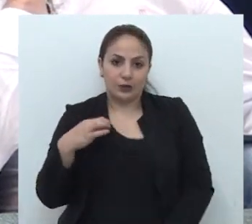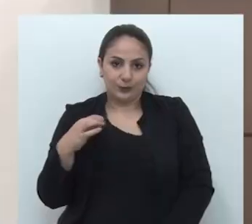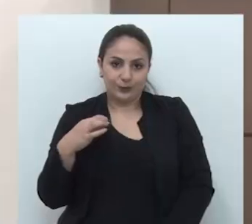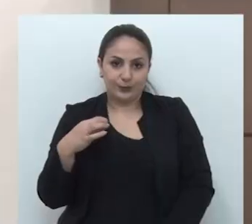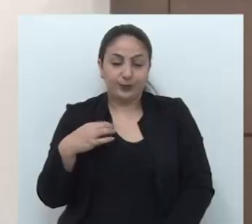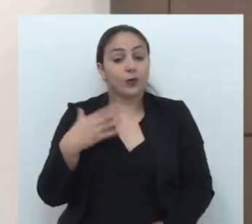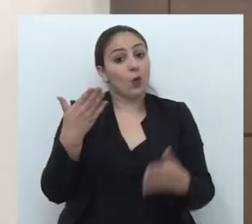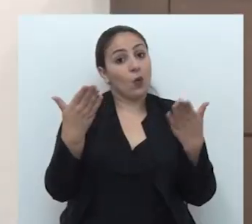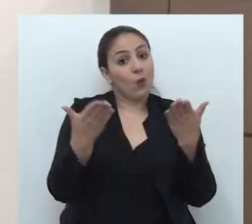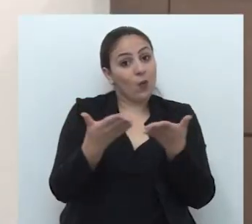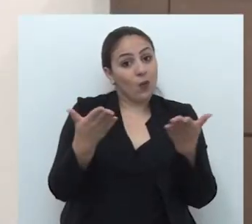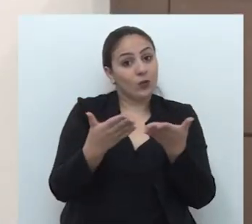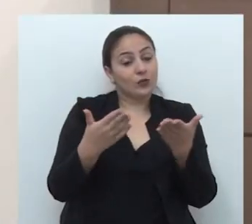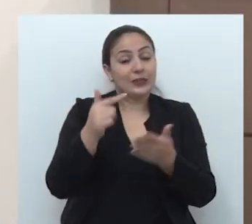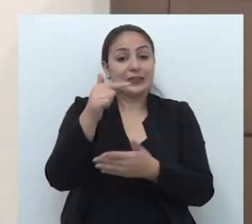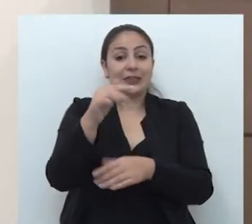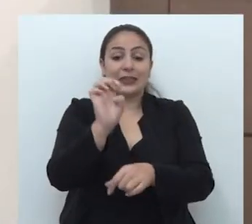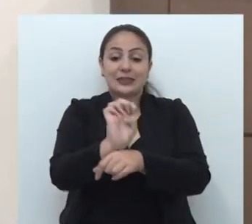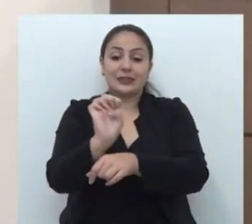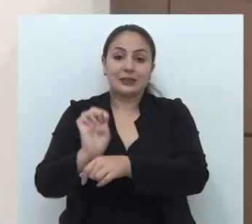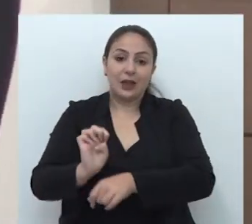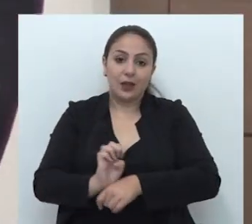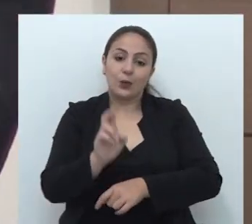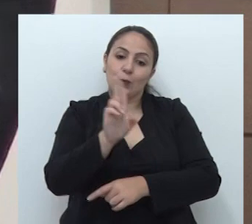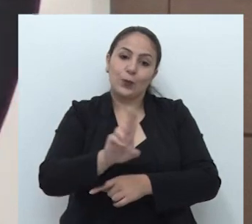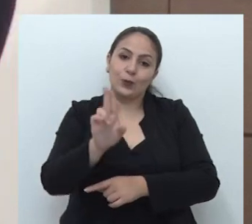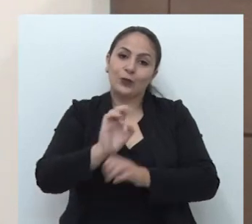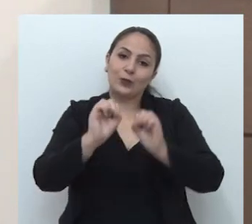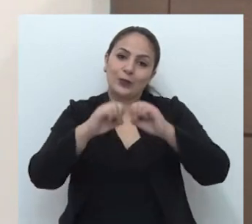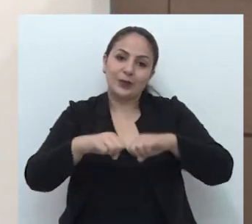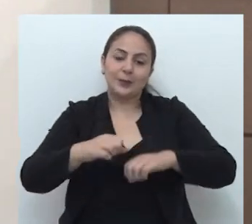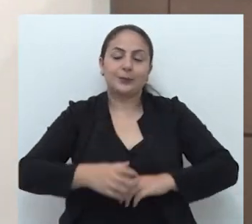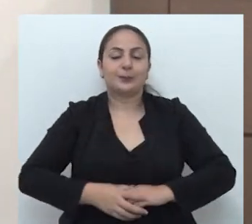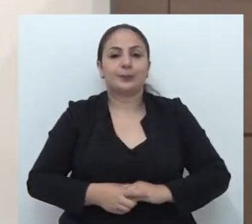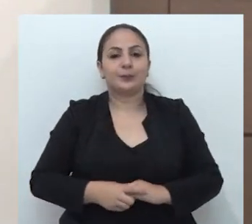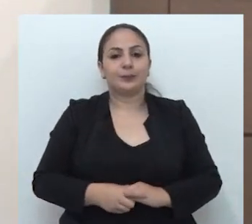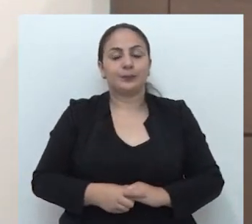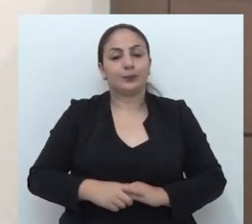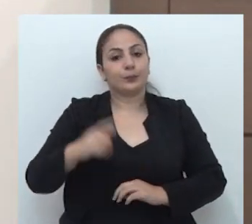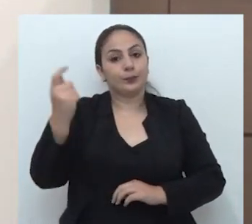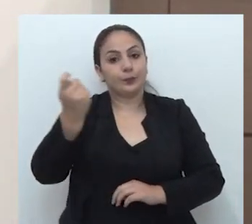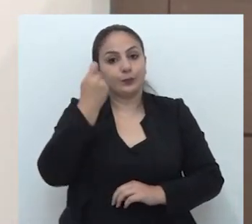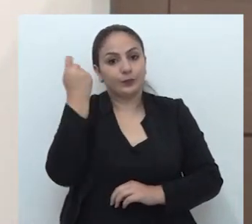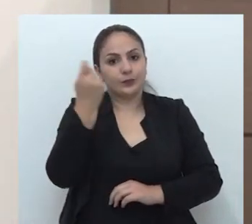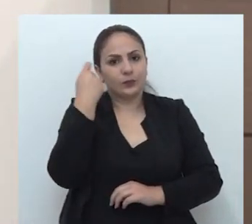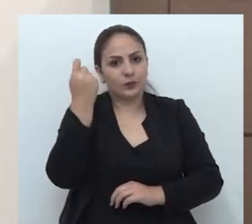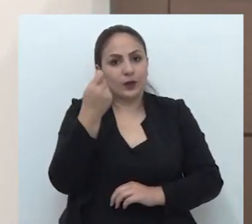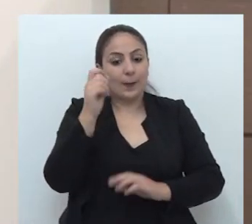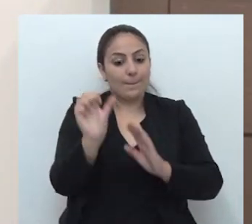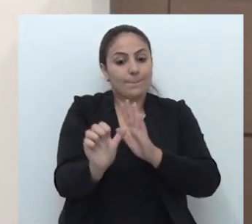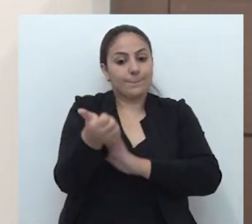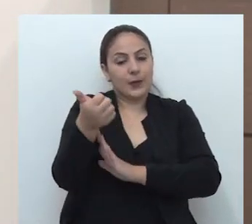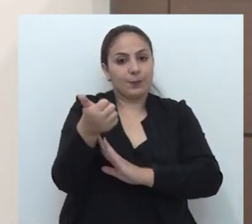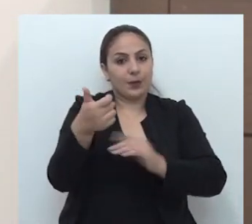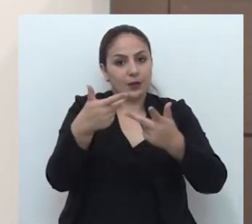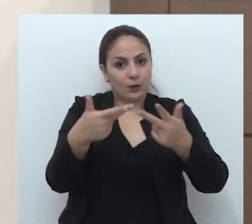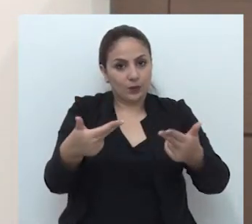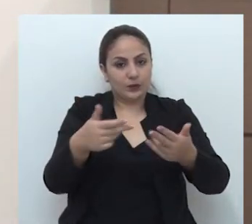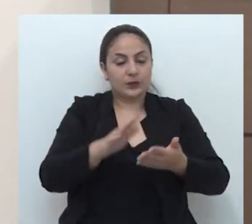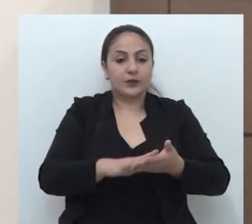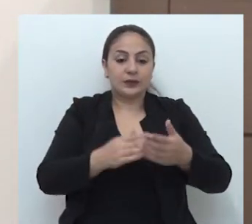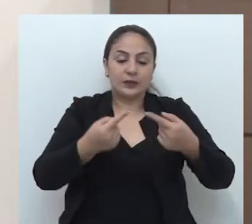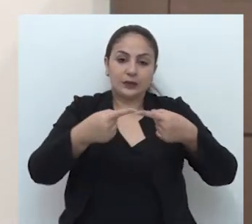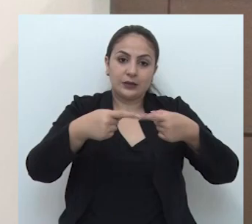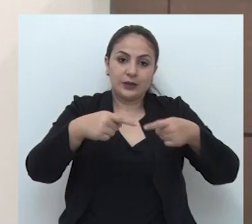voluntários. E hoje, 7 estados utilizam o sistema. No Rio Grande do Sul, a primeira unidade deve